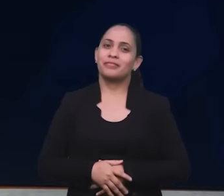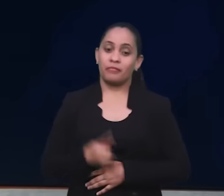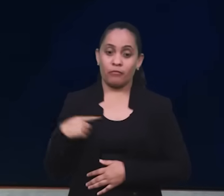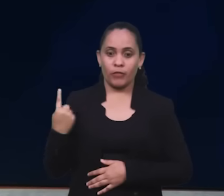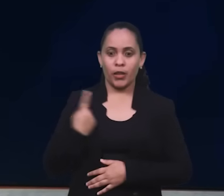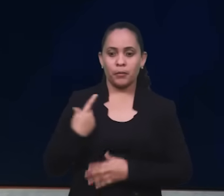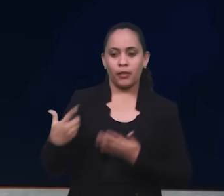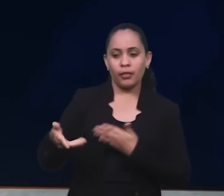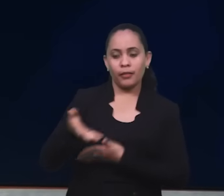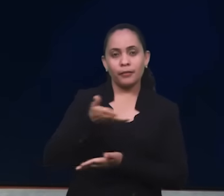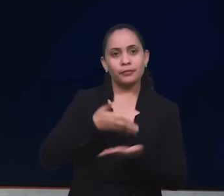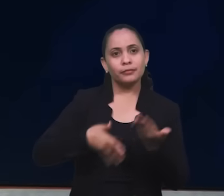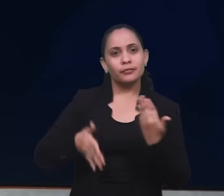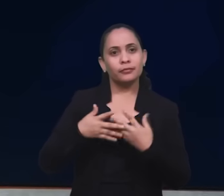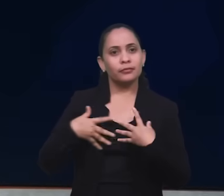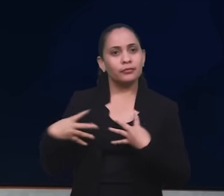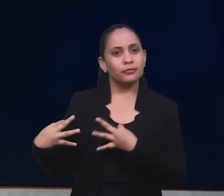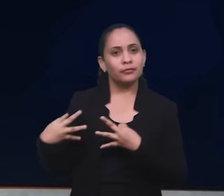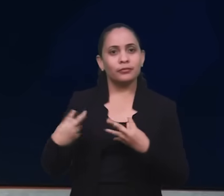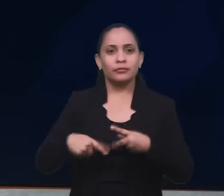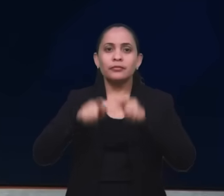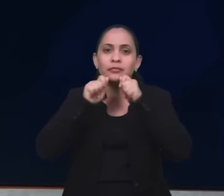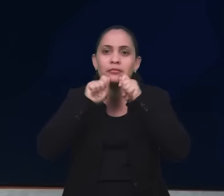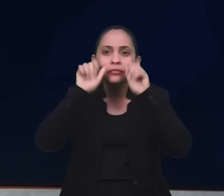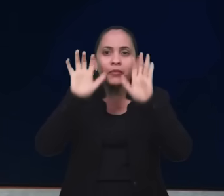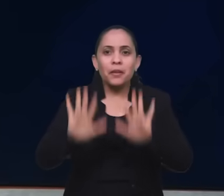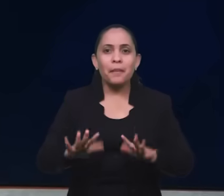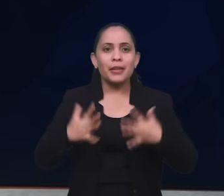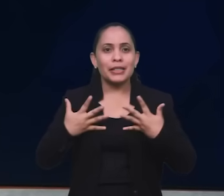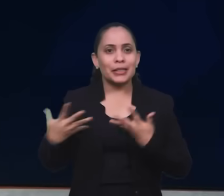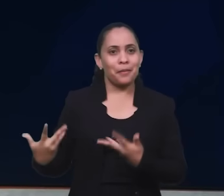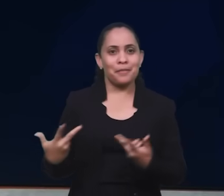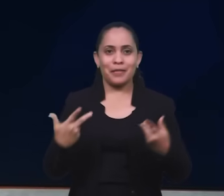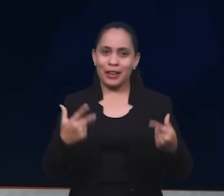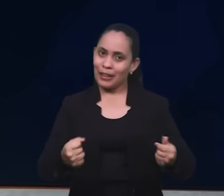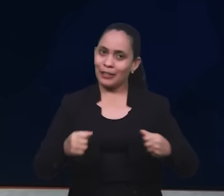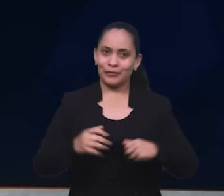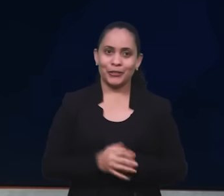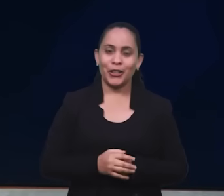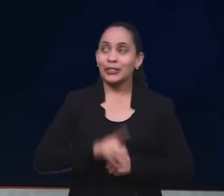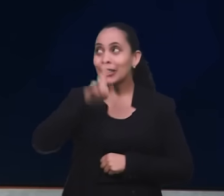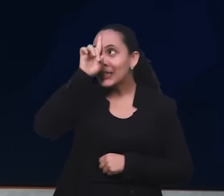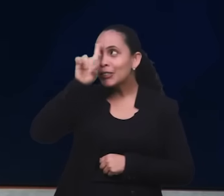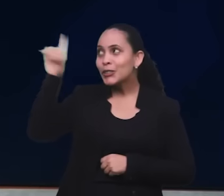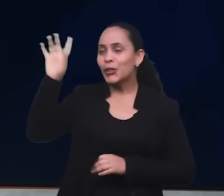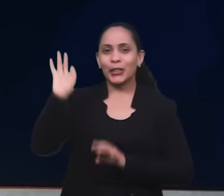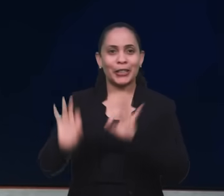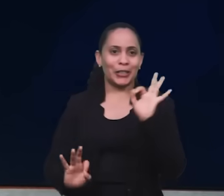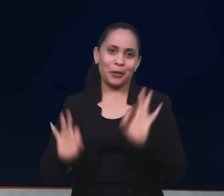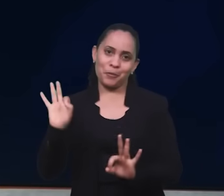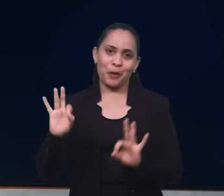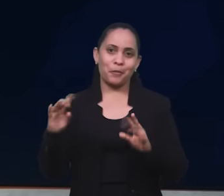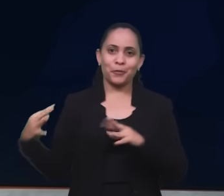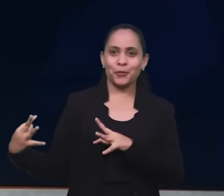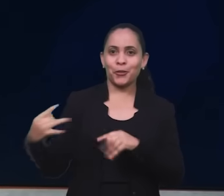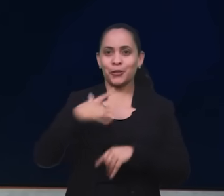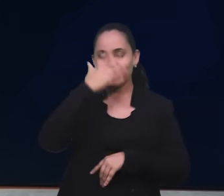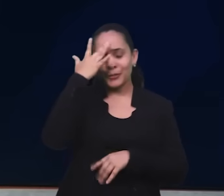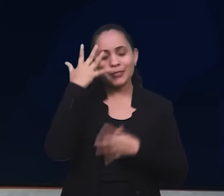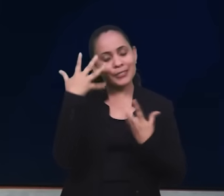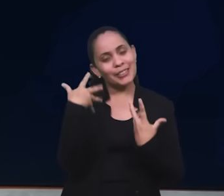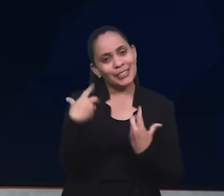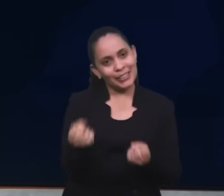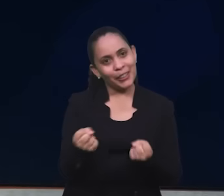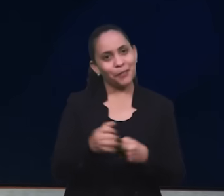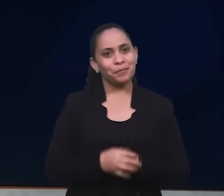podemos participar de todas as bênçãos maravilhosas que o Senhor tem preparado para aqueles que aceitam esse